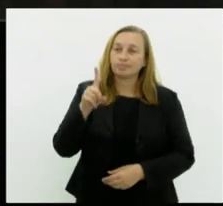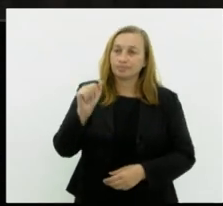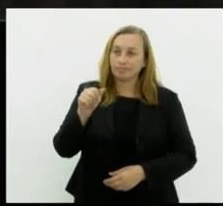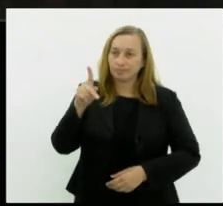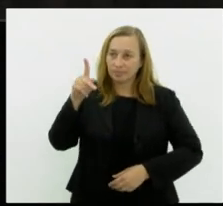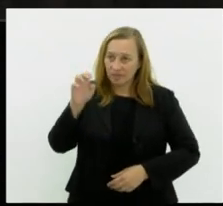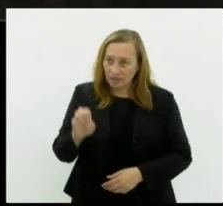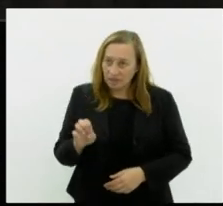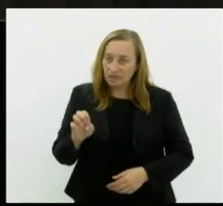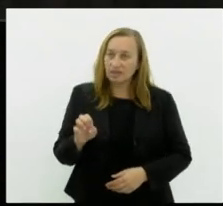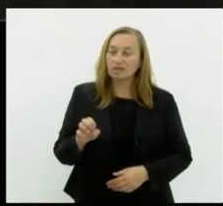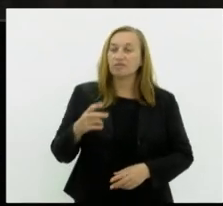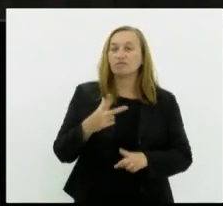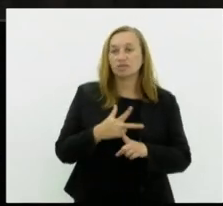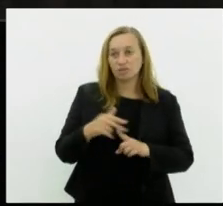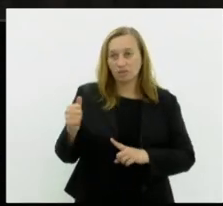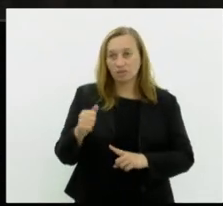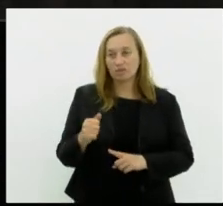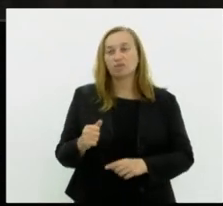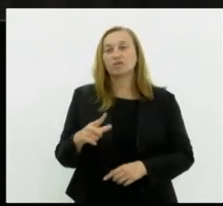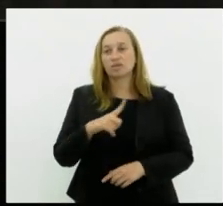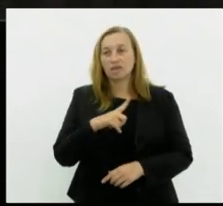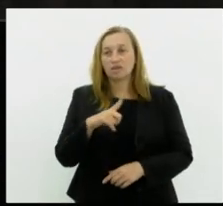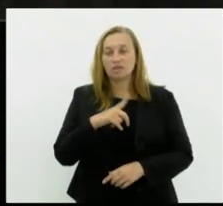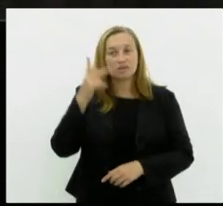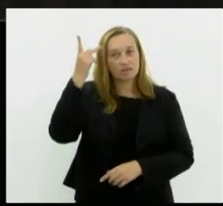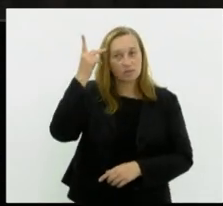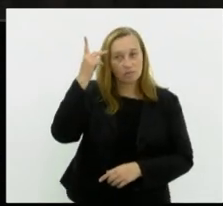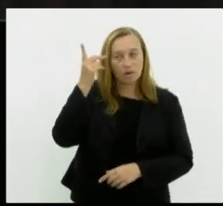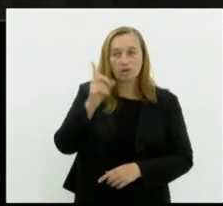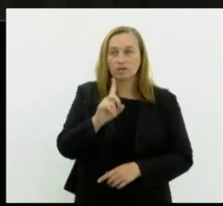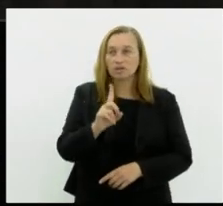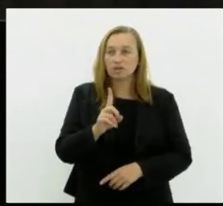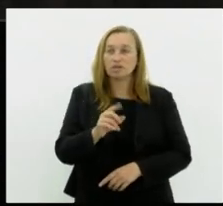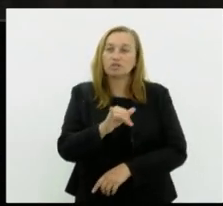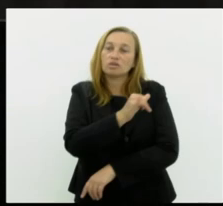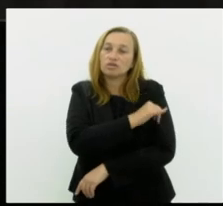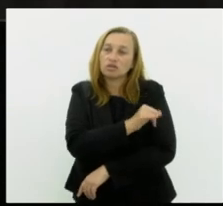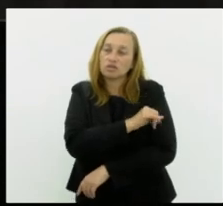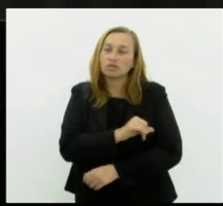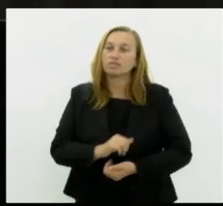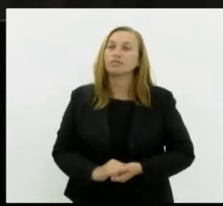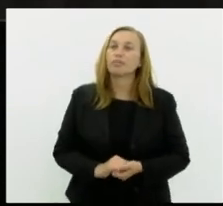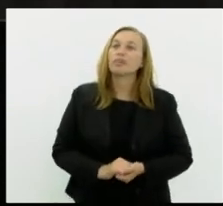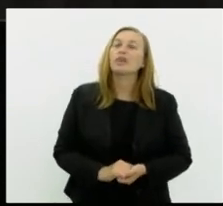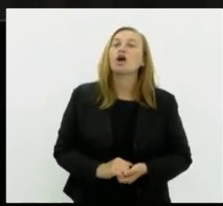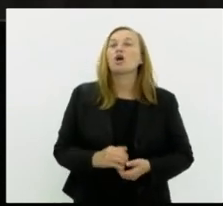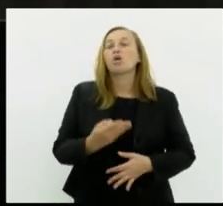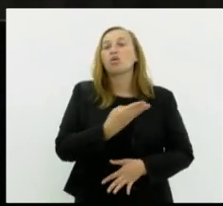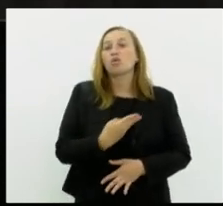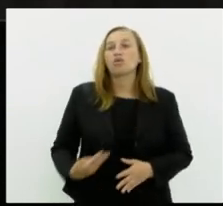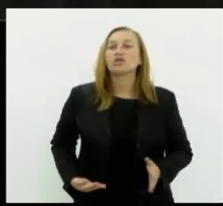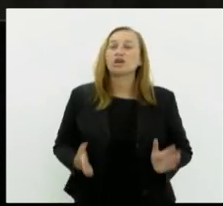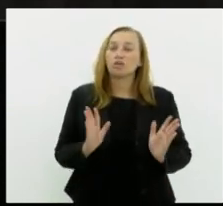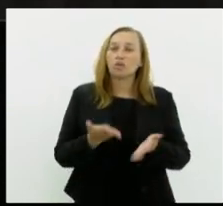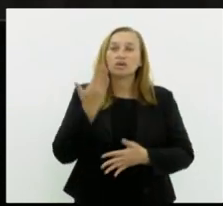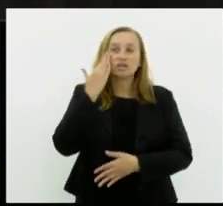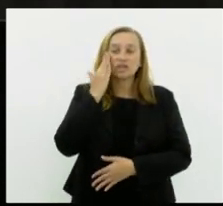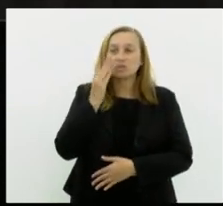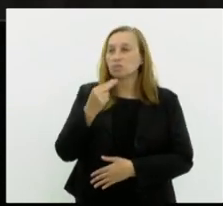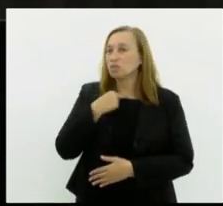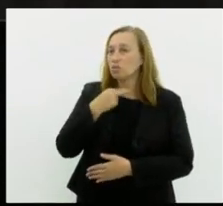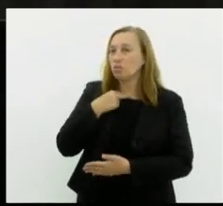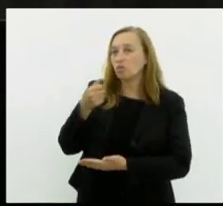Rio de Janeiro. Então, e o governo atual já entendeu que não pode cobrar